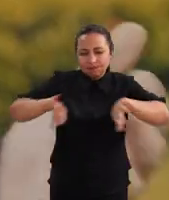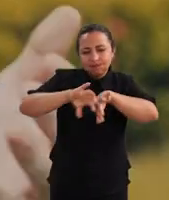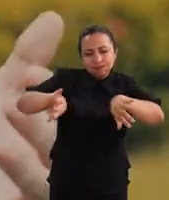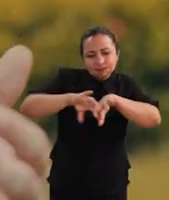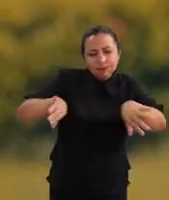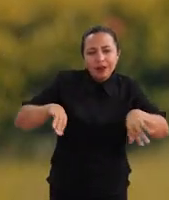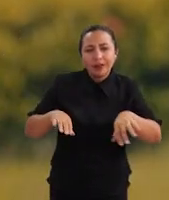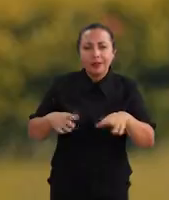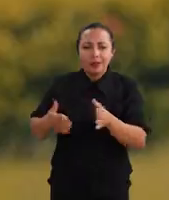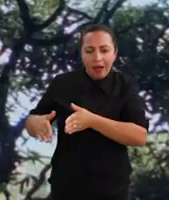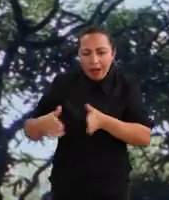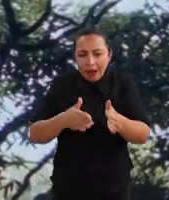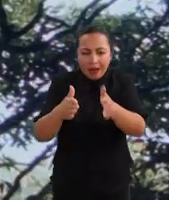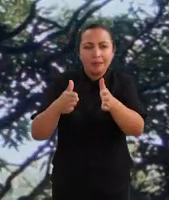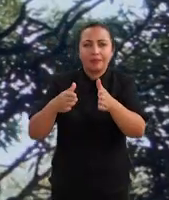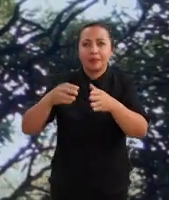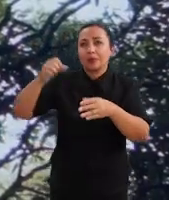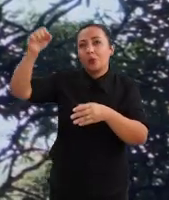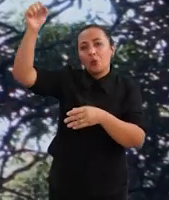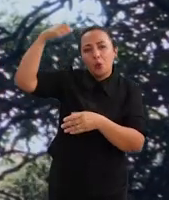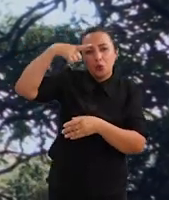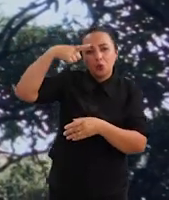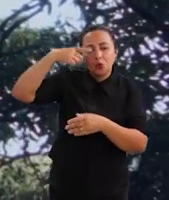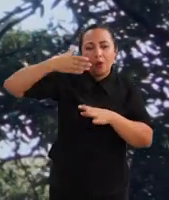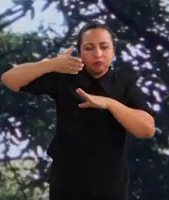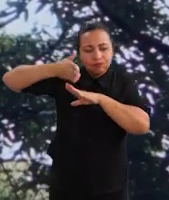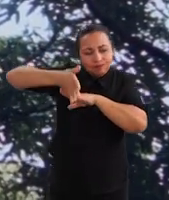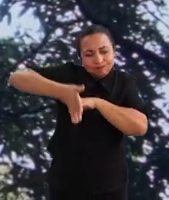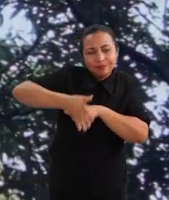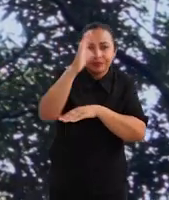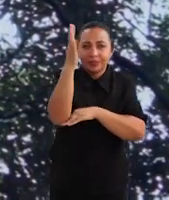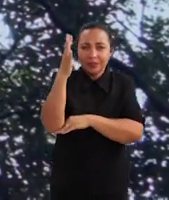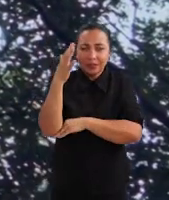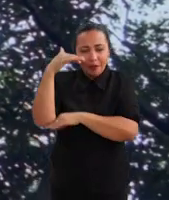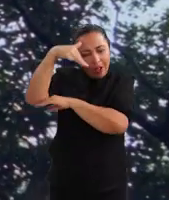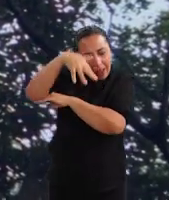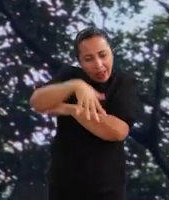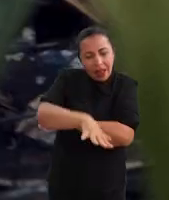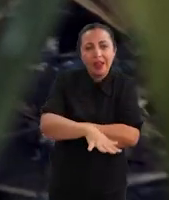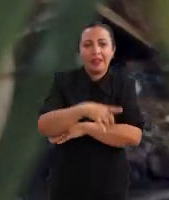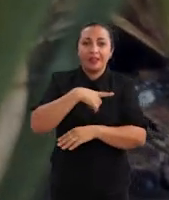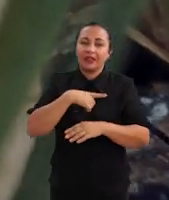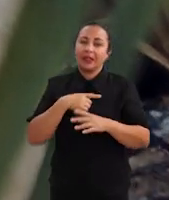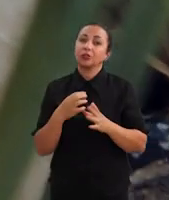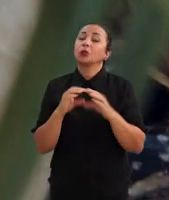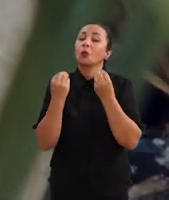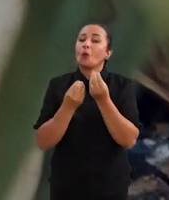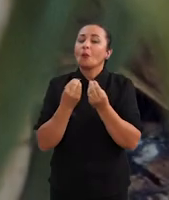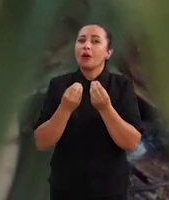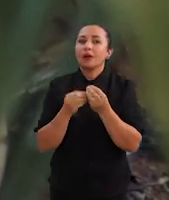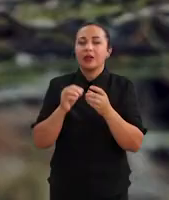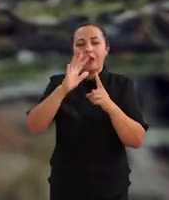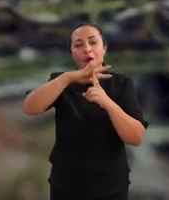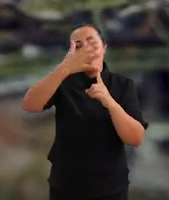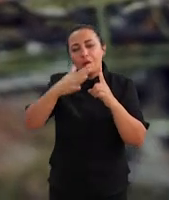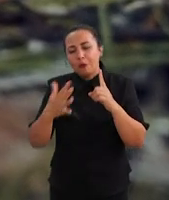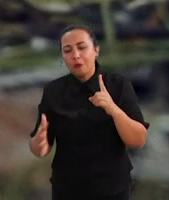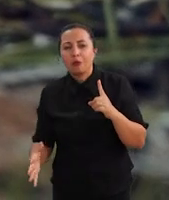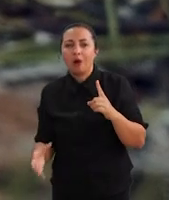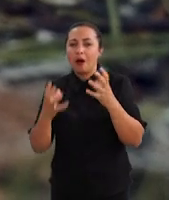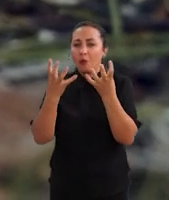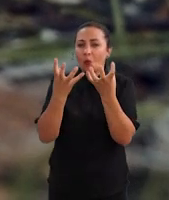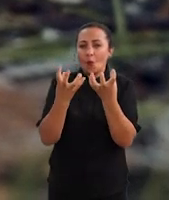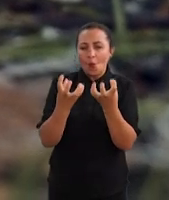clareiras, a radiação solar, ela consegue penetrar no interior da floresta, deixando assim o combustível, ou seja, as folhas, a